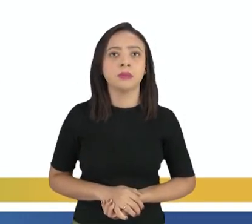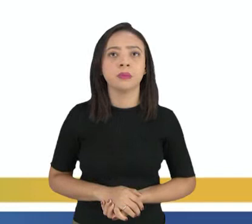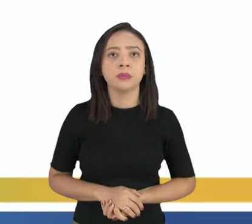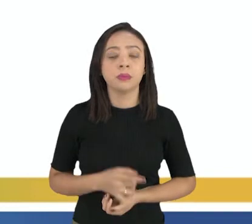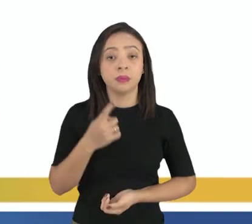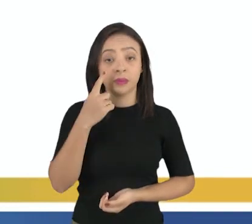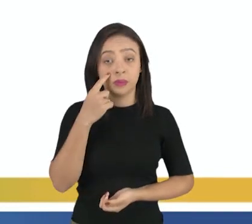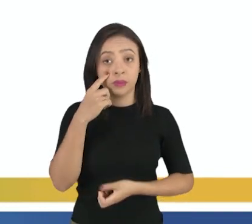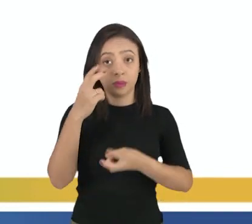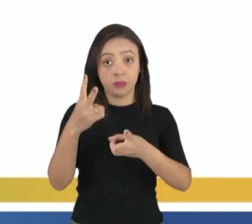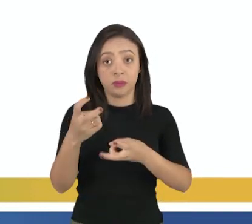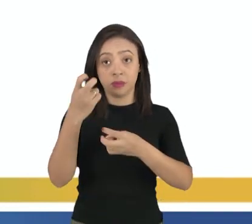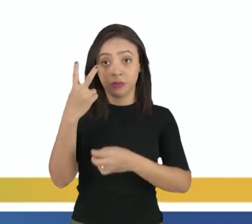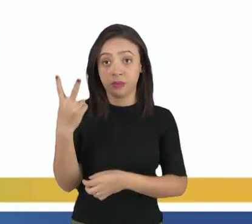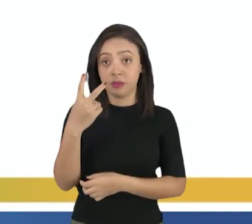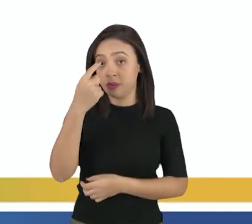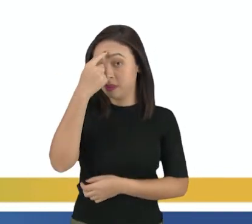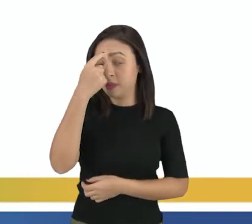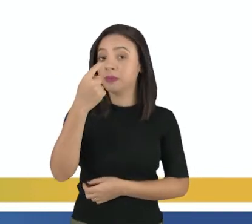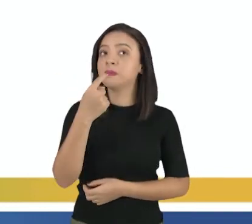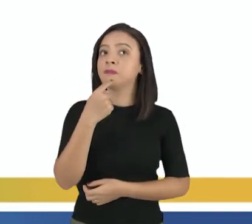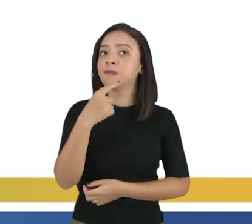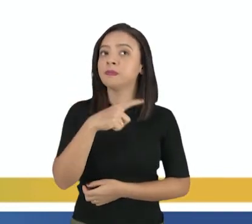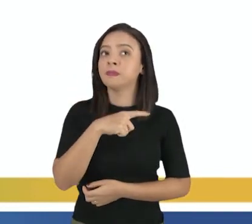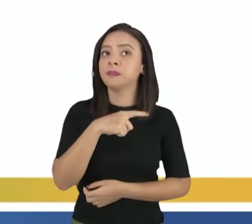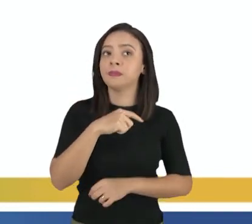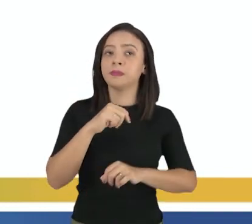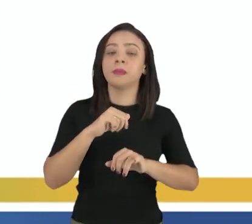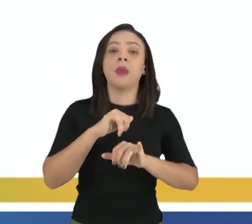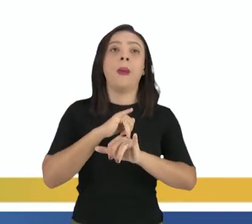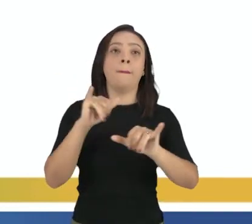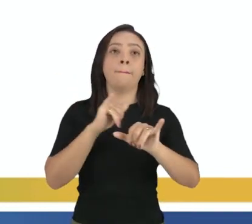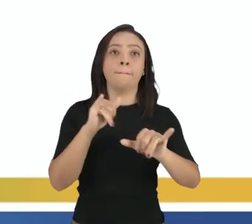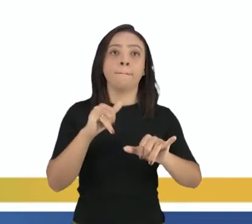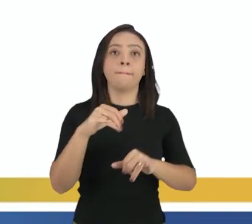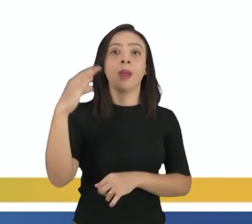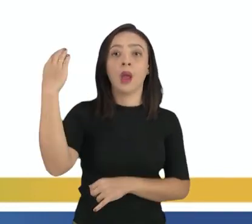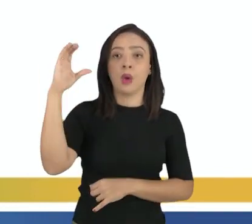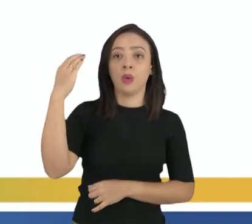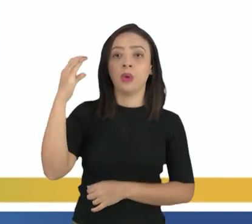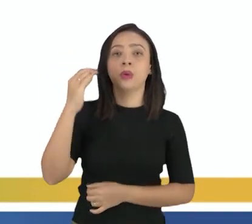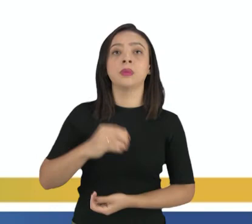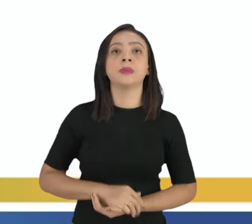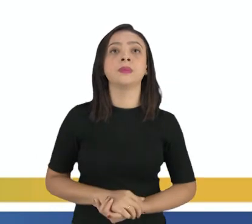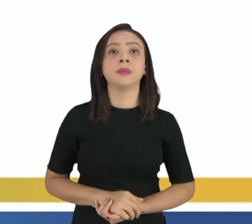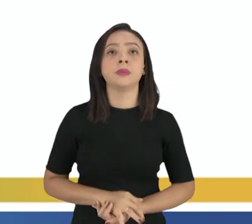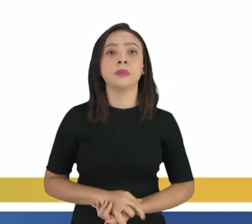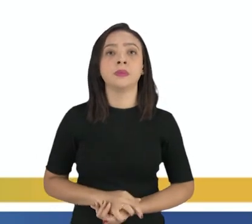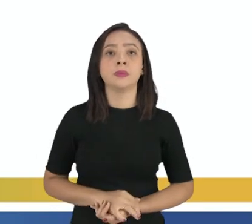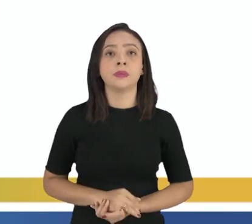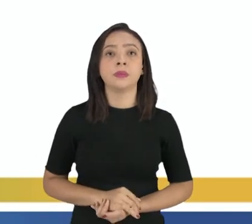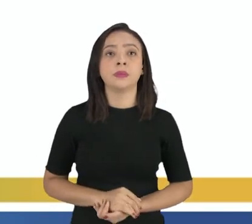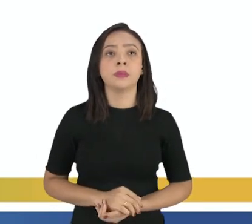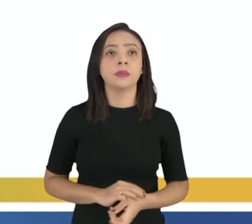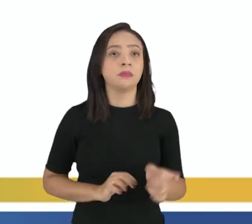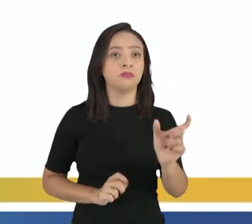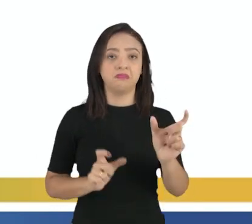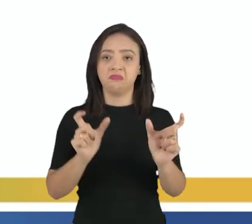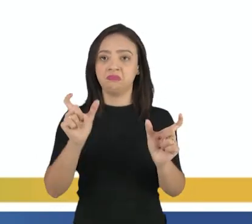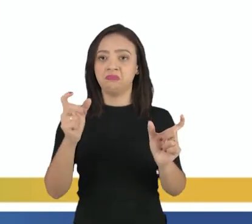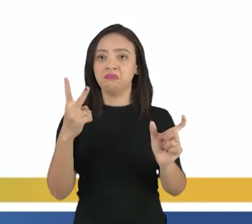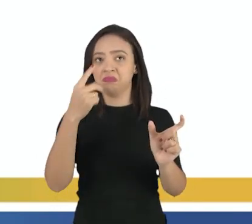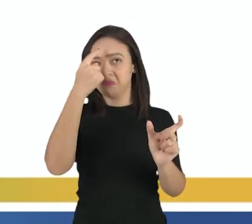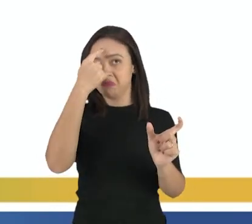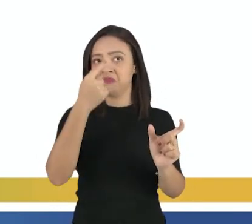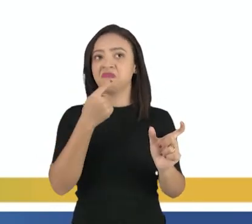Verifiquem essas duas imagens, né? Nós temos aí a propaganda da Coca-Cola em situações bem próximas. Nós